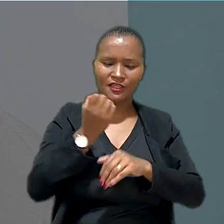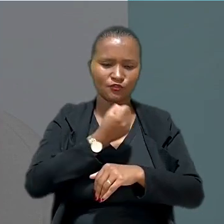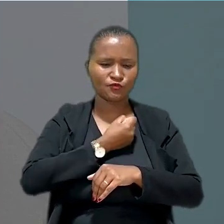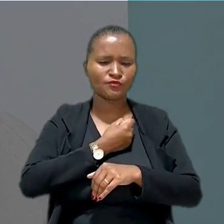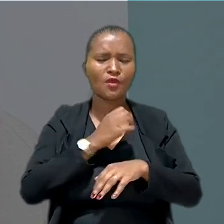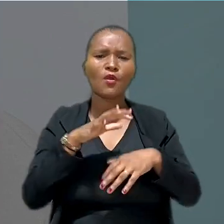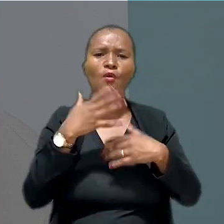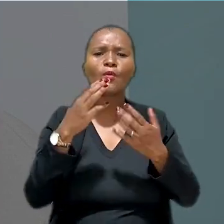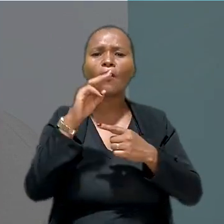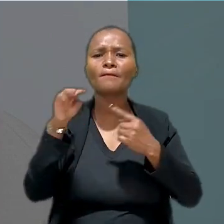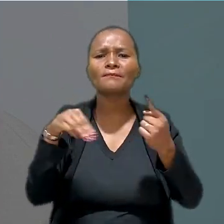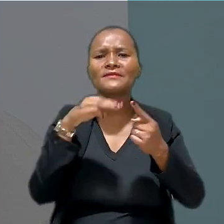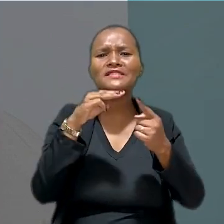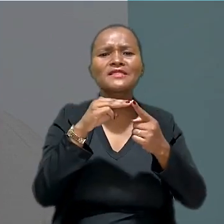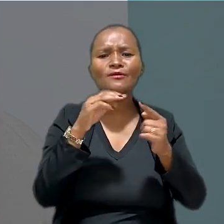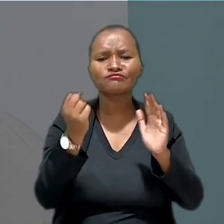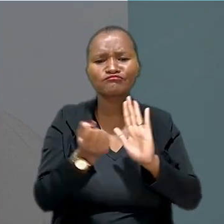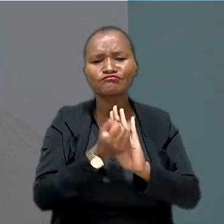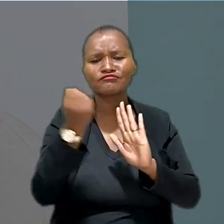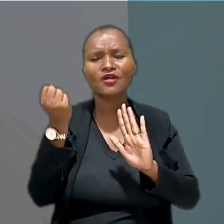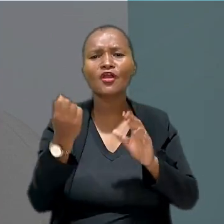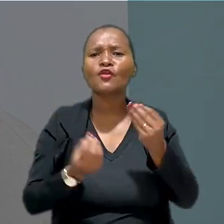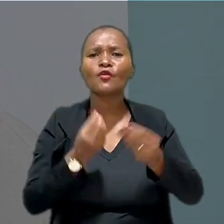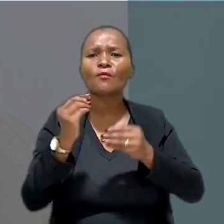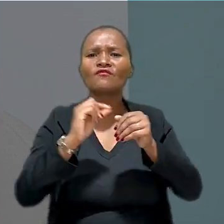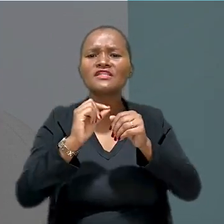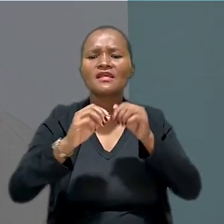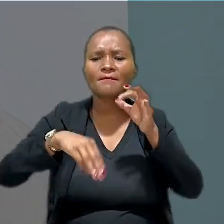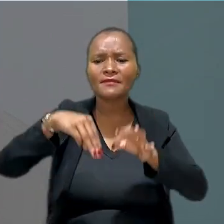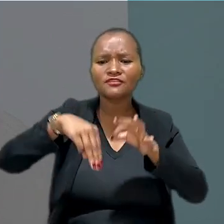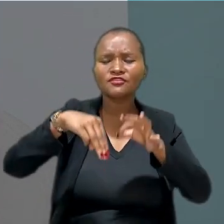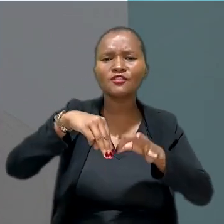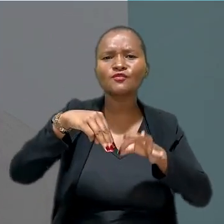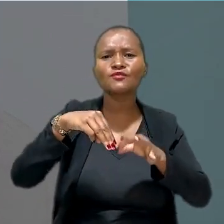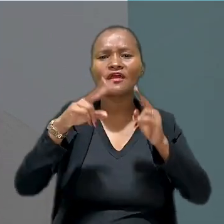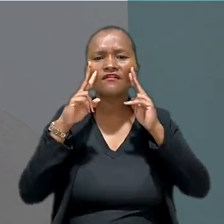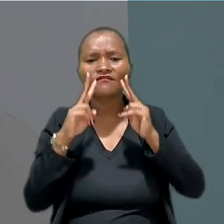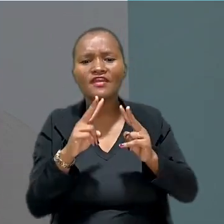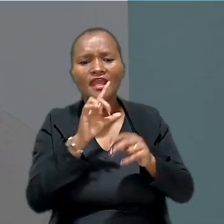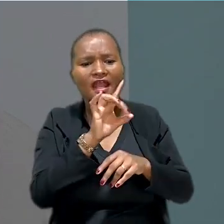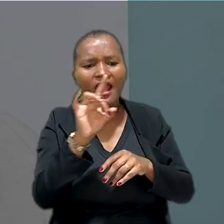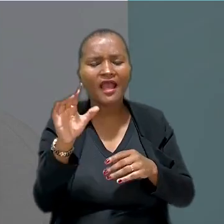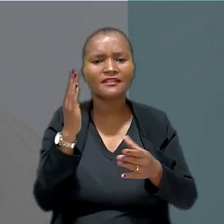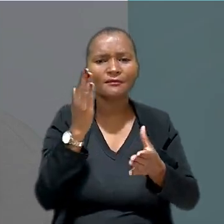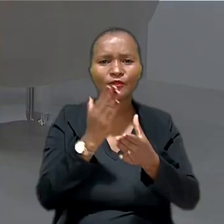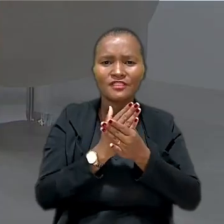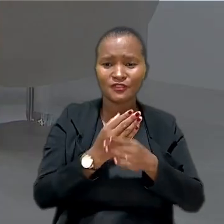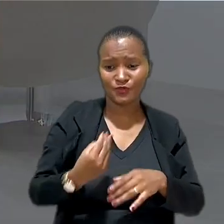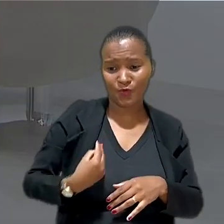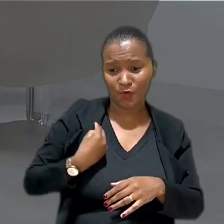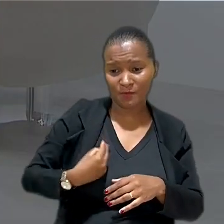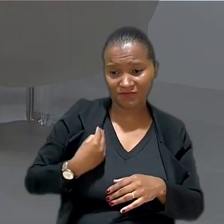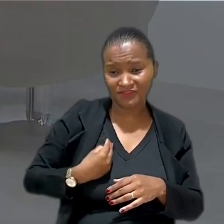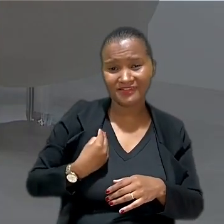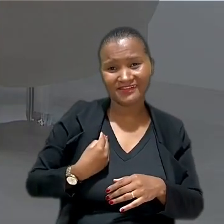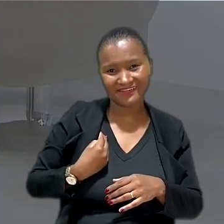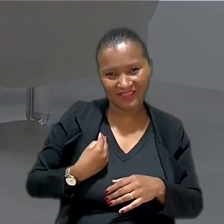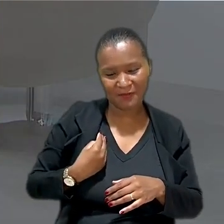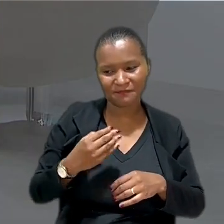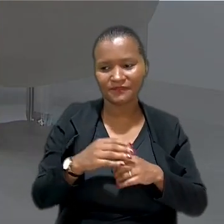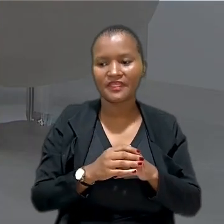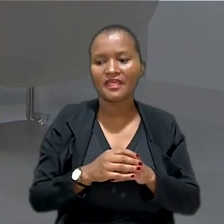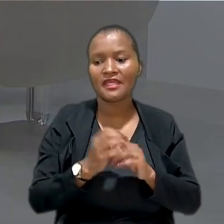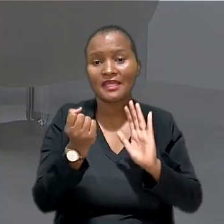proposta por esse slogan? E como fazer a magistratura enxergar cada processo como uma vida que está em jogo? Veja, Luana,